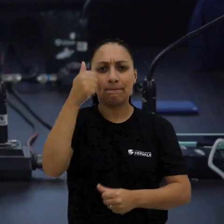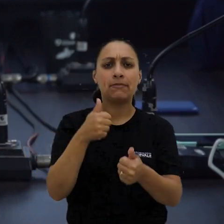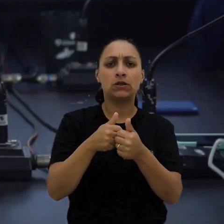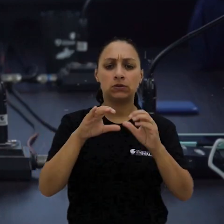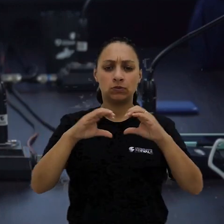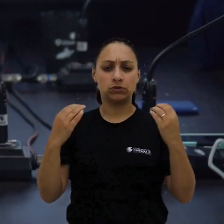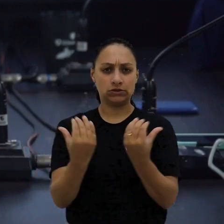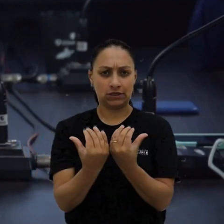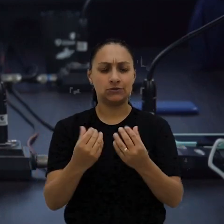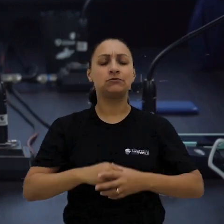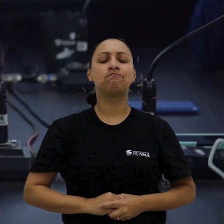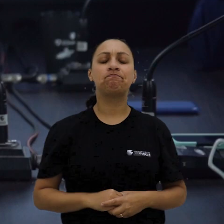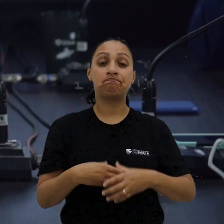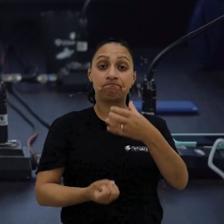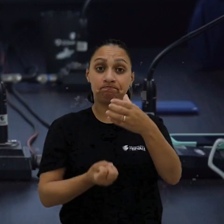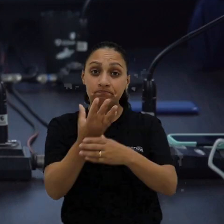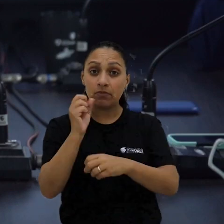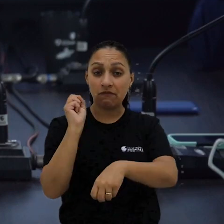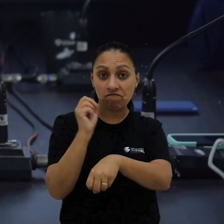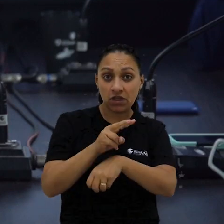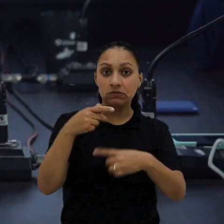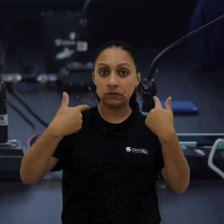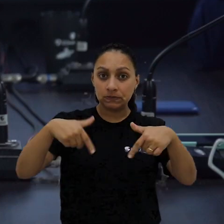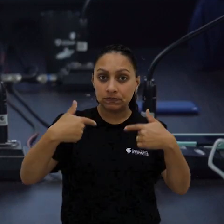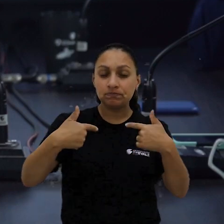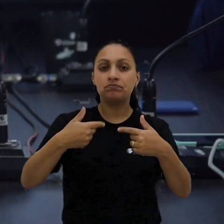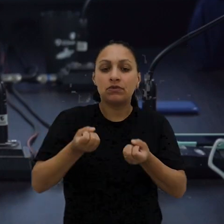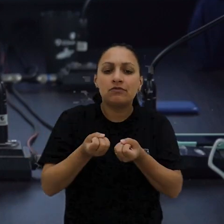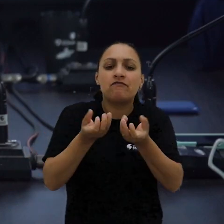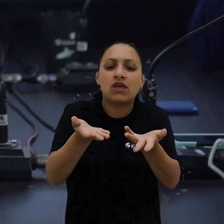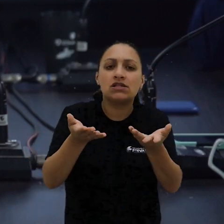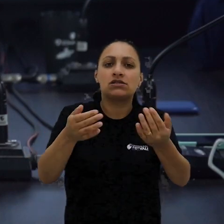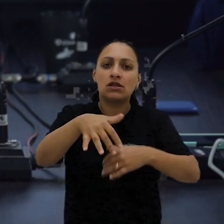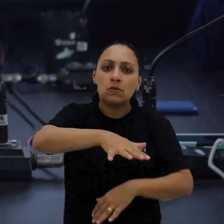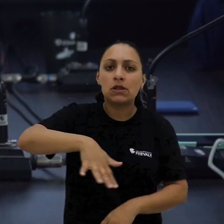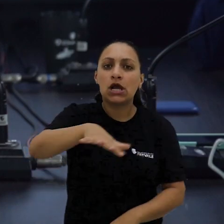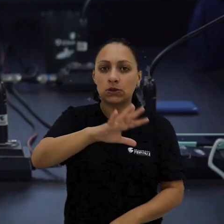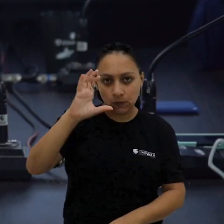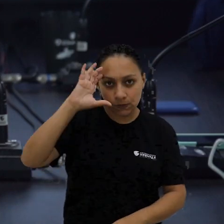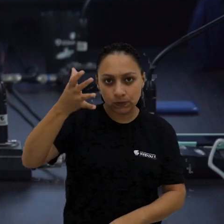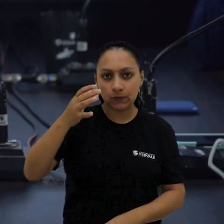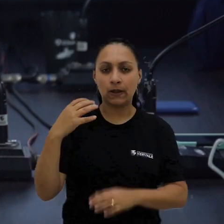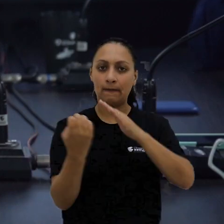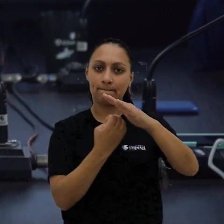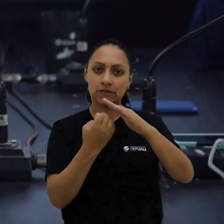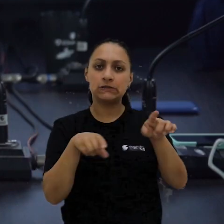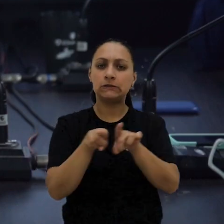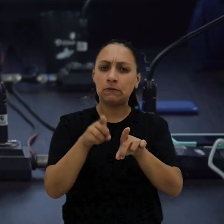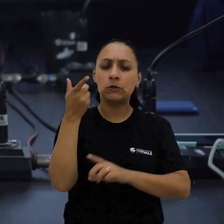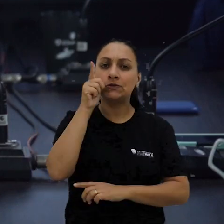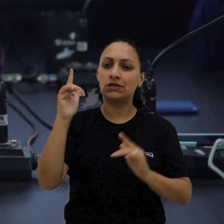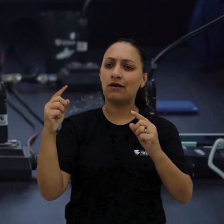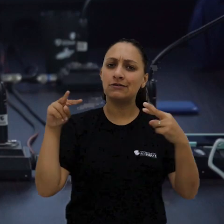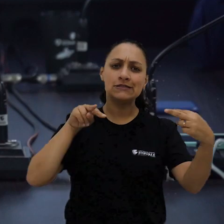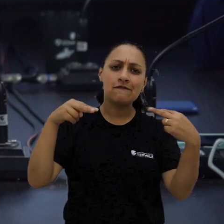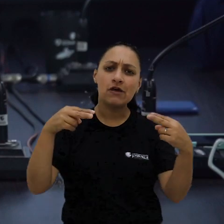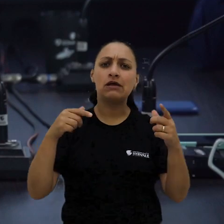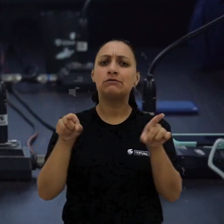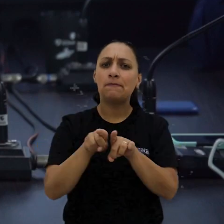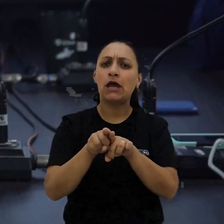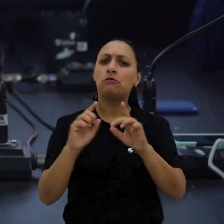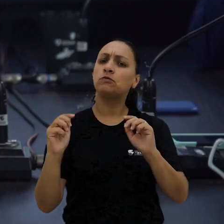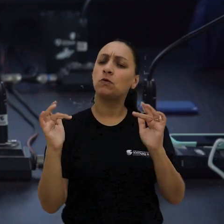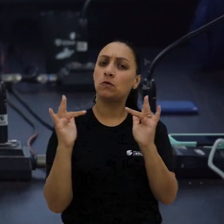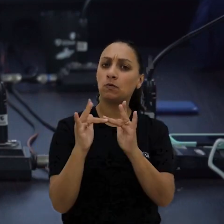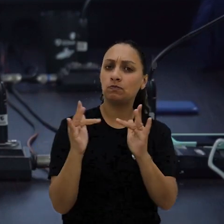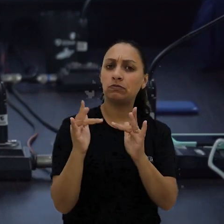da comunidade, enfim, para gerar empregos ou para colocar a nossa solução no mercado e que as empresas se vejam, se conversem, se